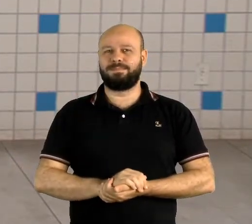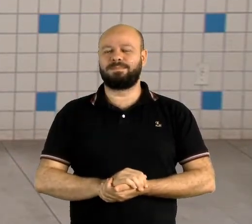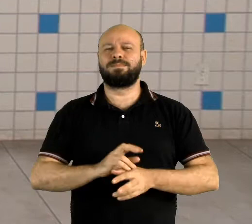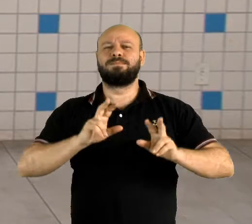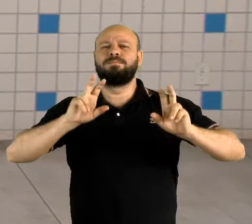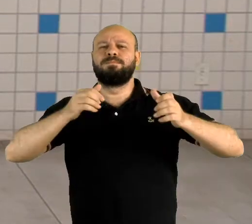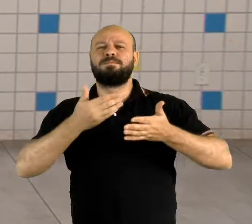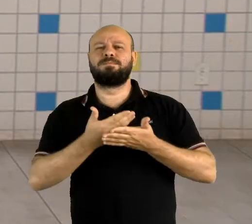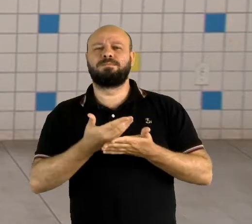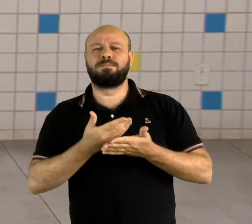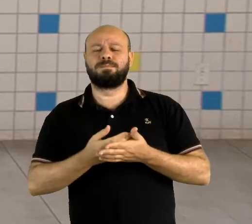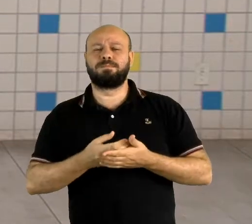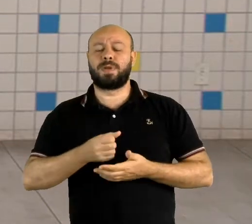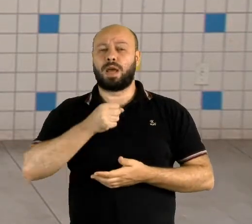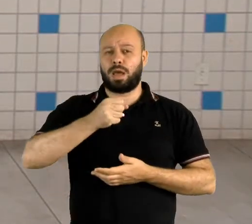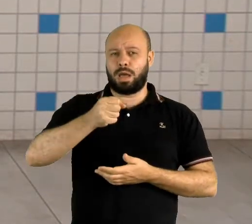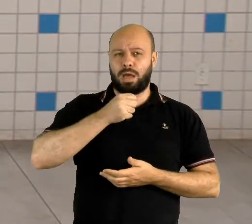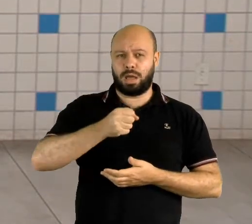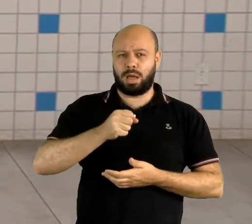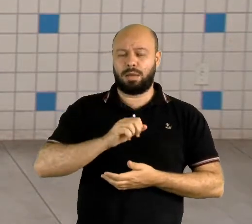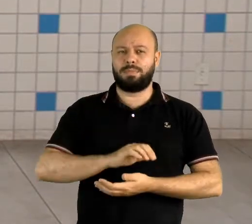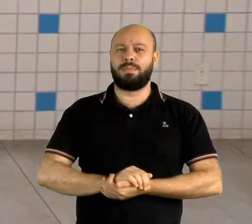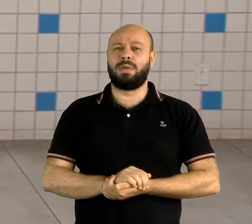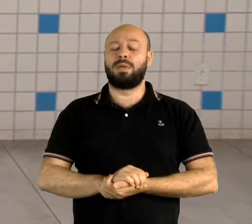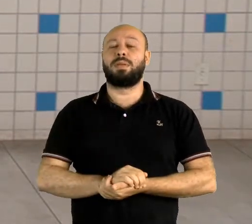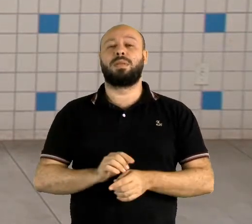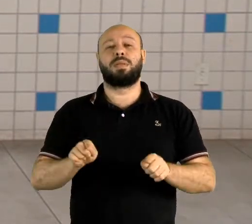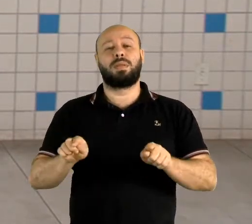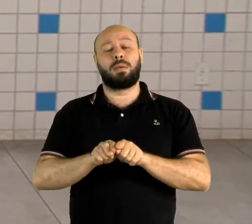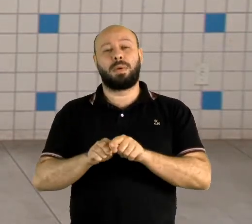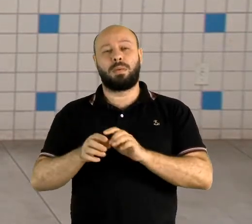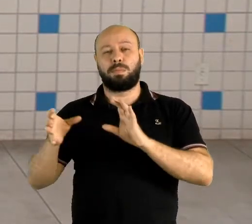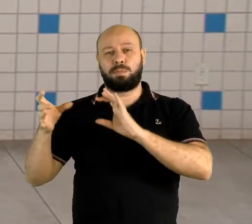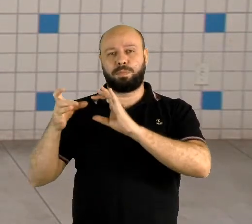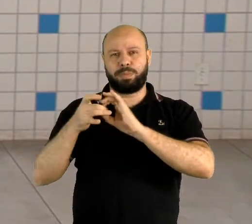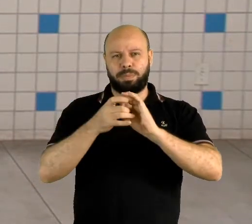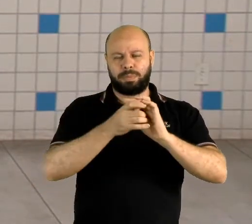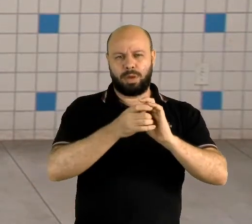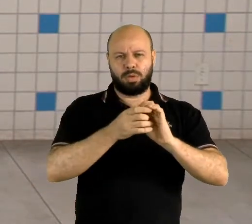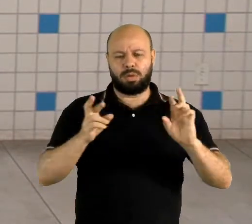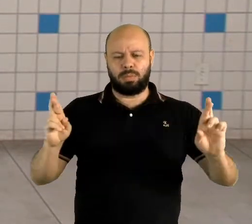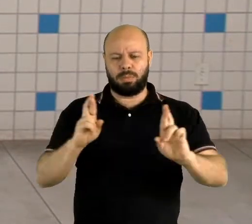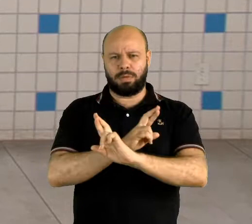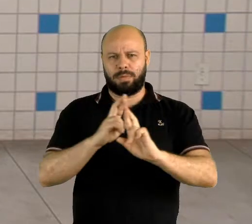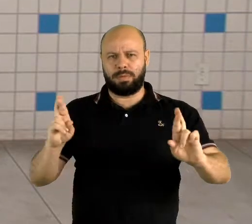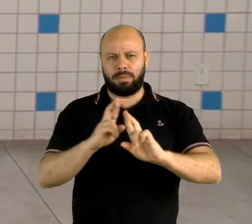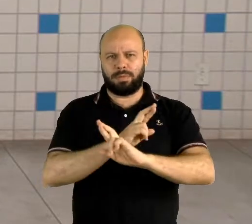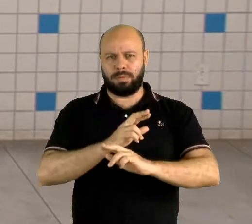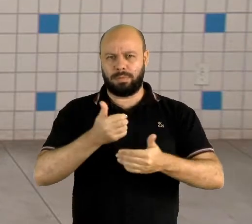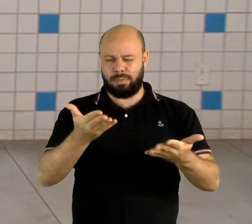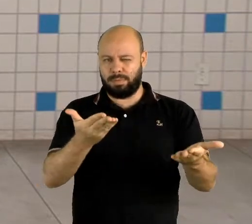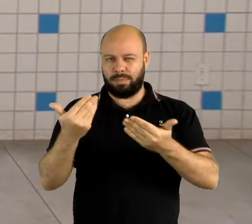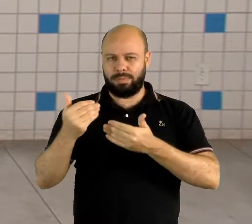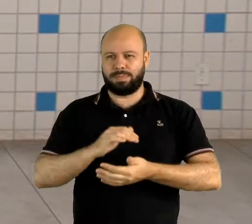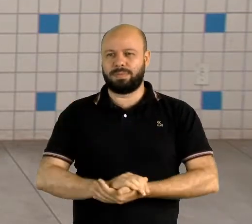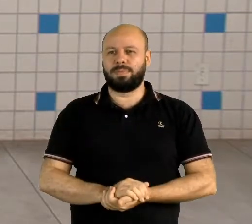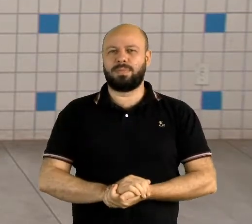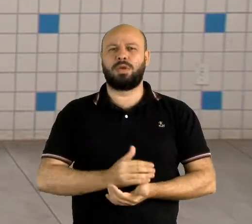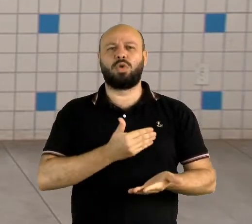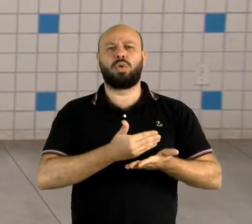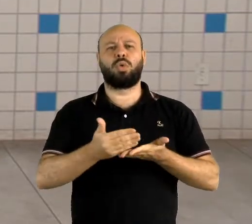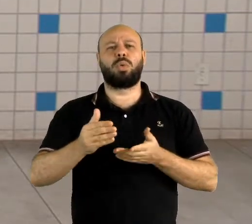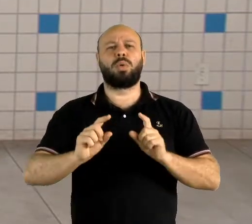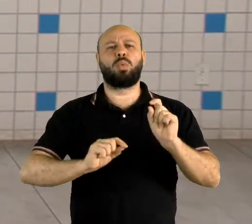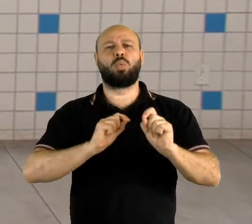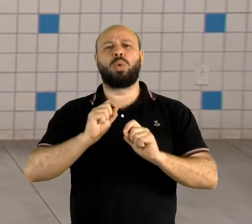estudar a reportagem e coesão referencial. Vamos para a aula? Iremos